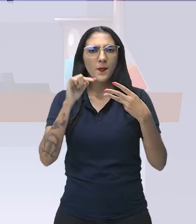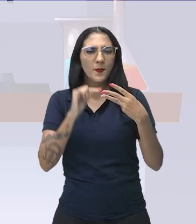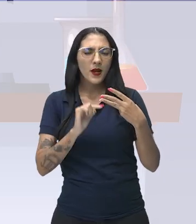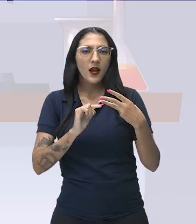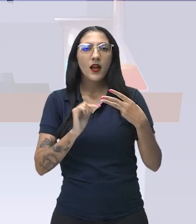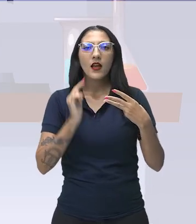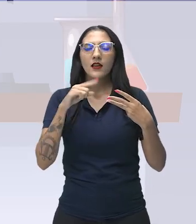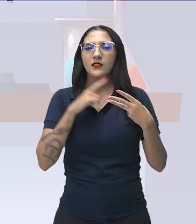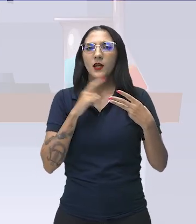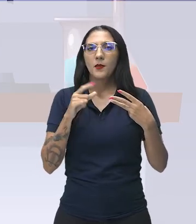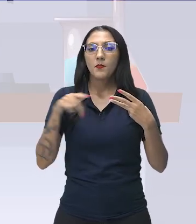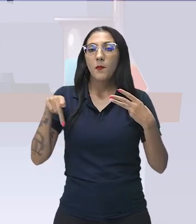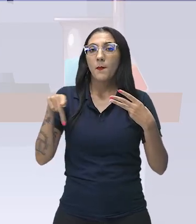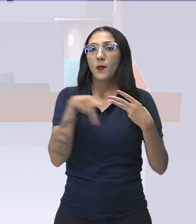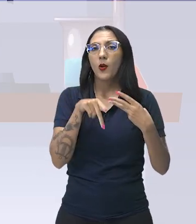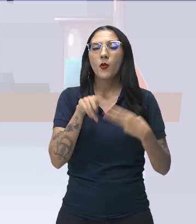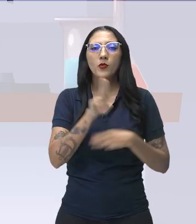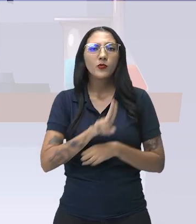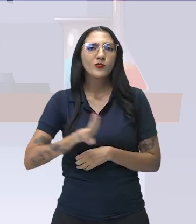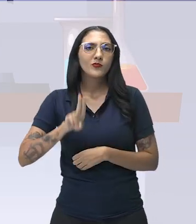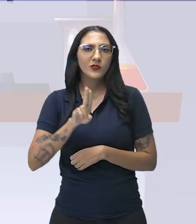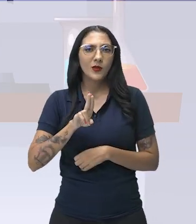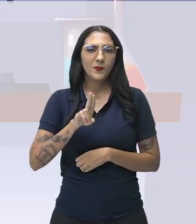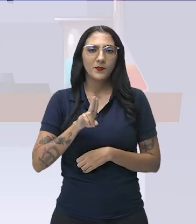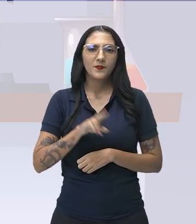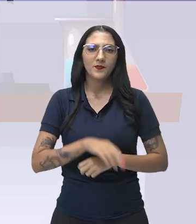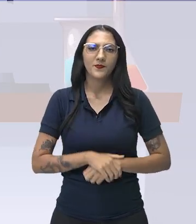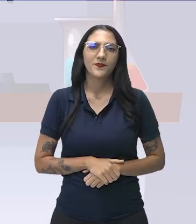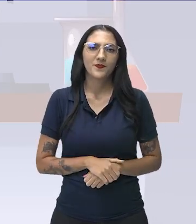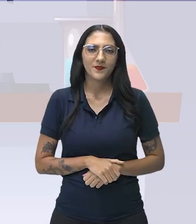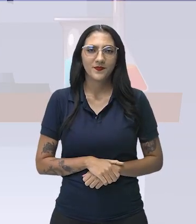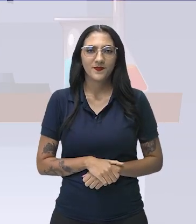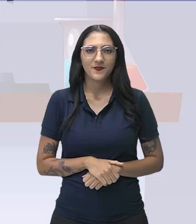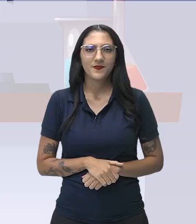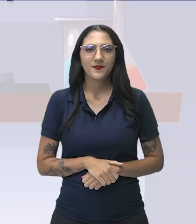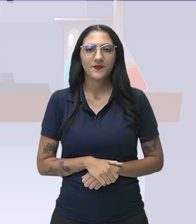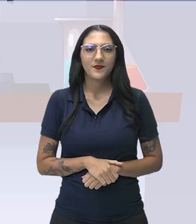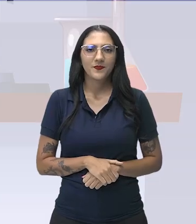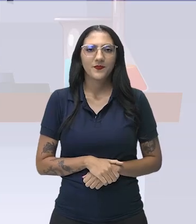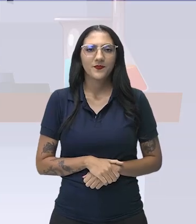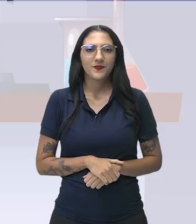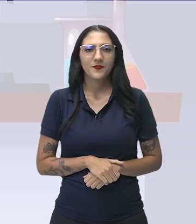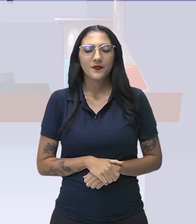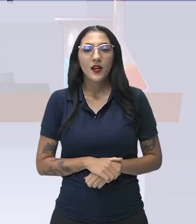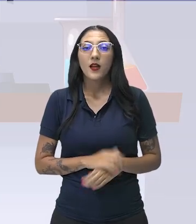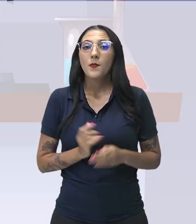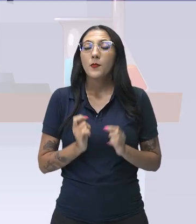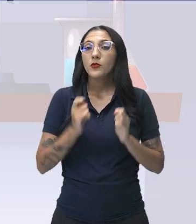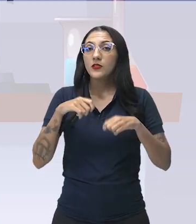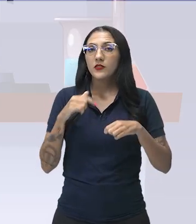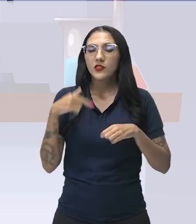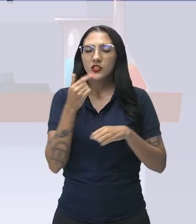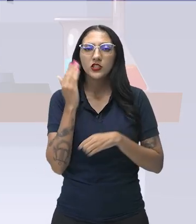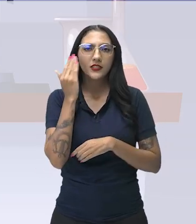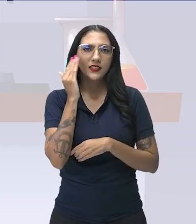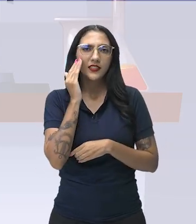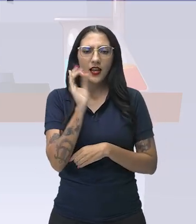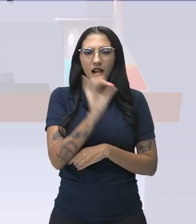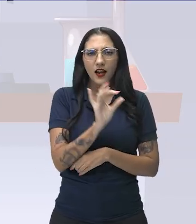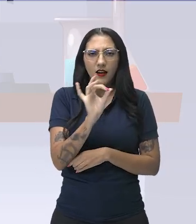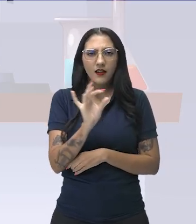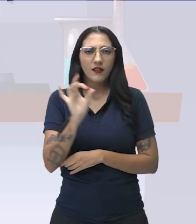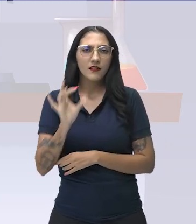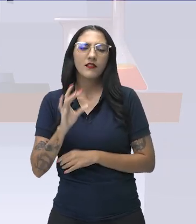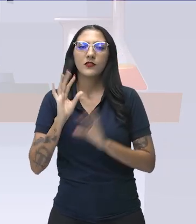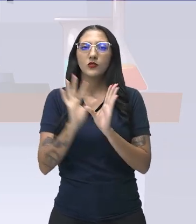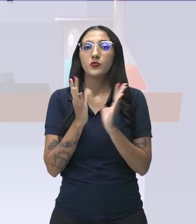deles, ele é usado em uma aplicação específica? Isso nos serve para entender que cada substância tem